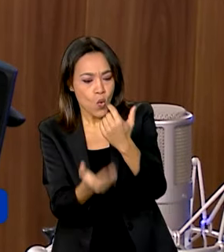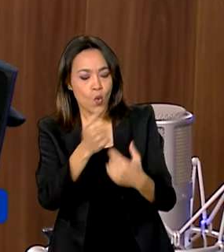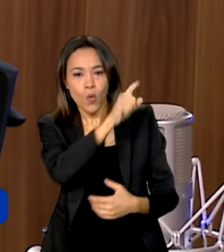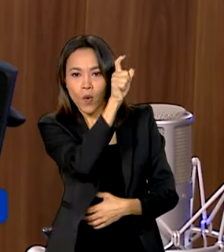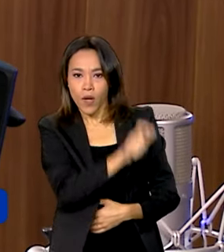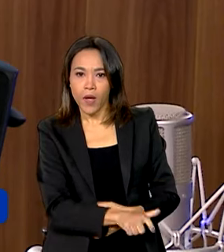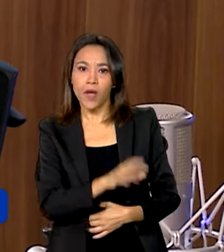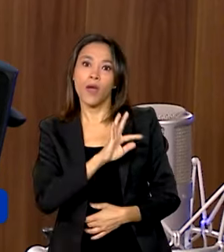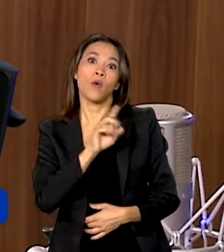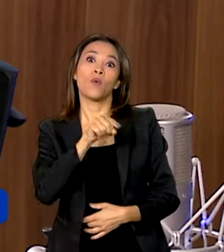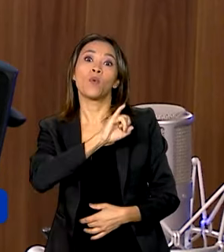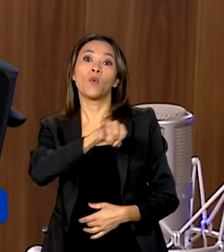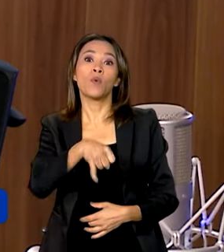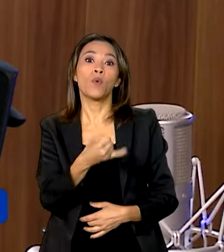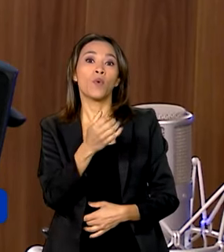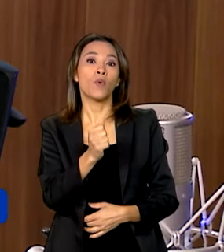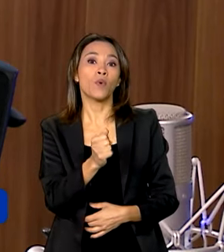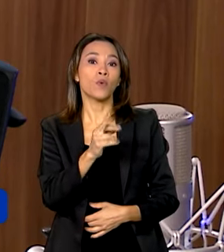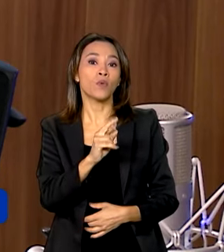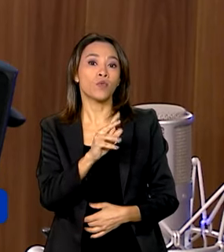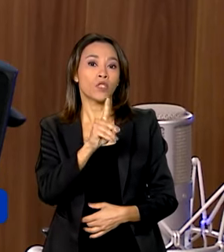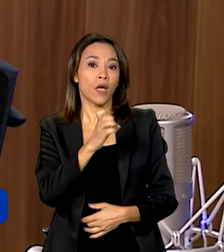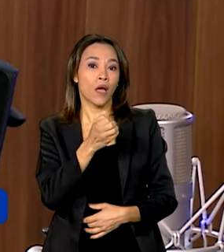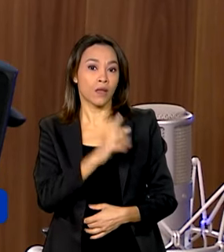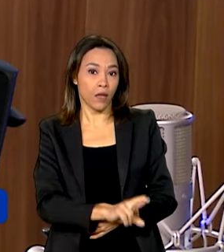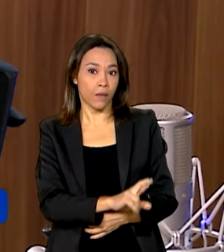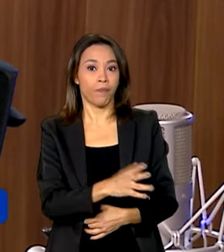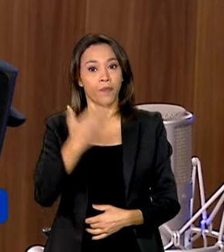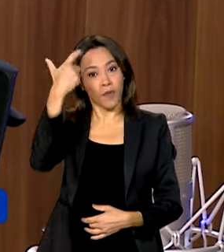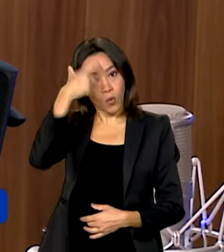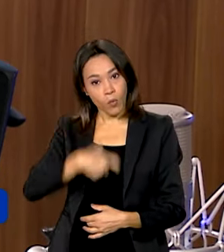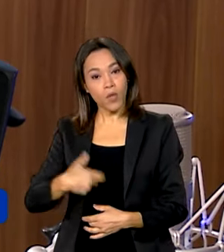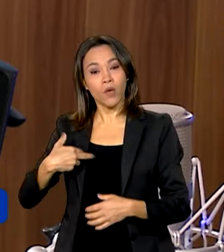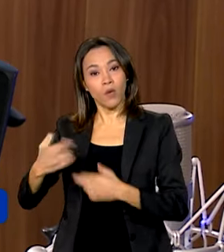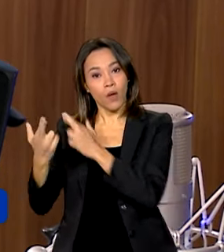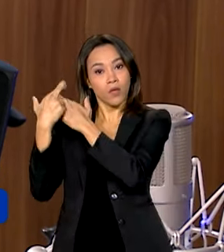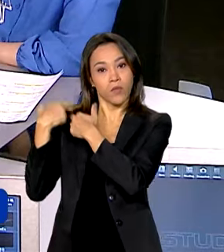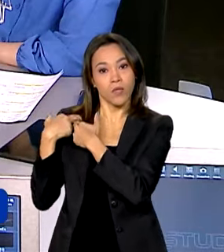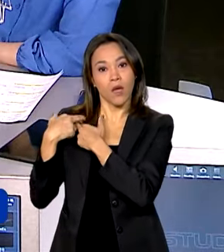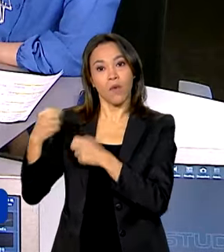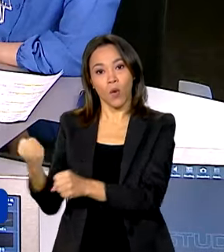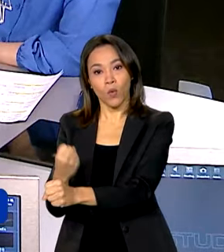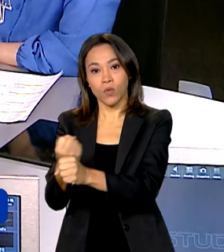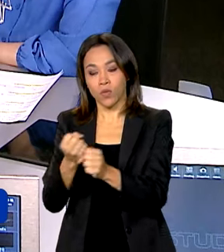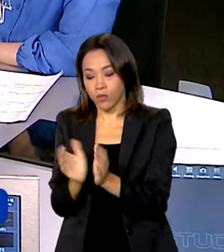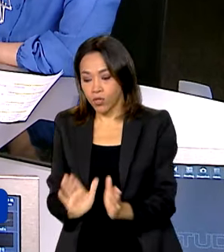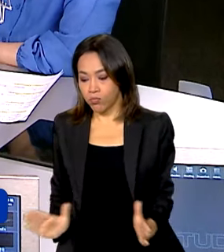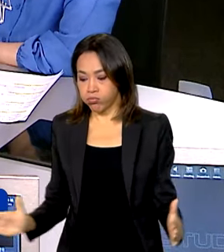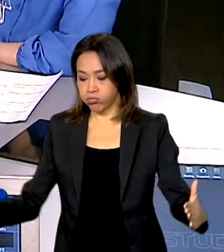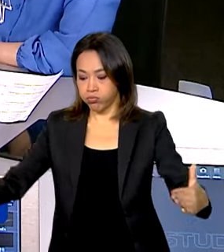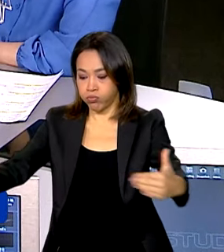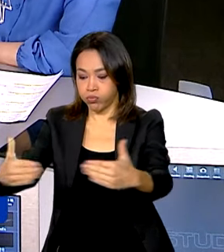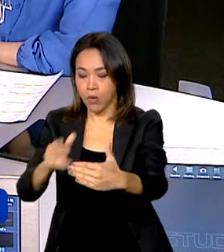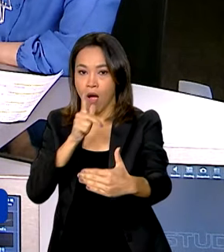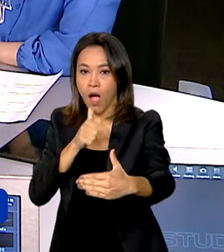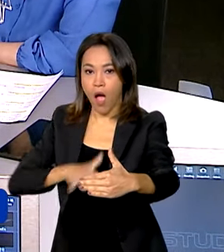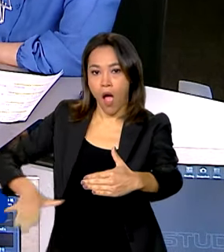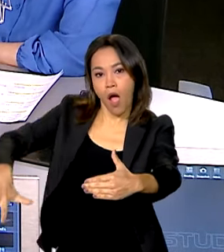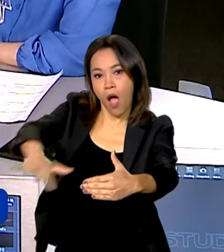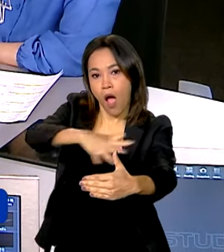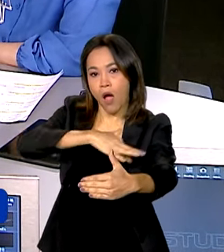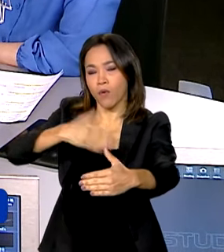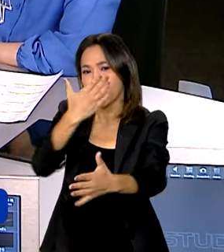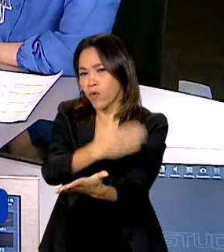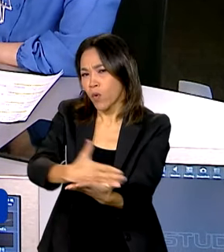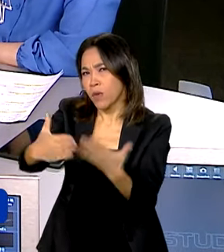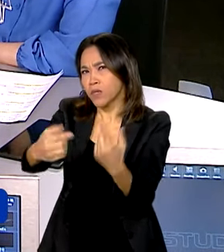comigo São barramentos nós temos três barragens no Rio Grande do Sul que foram iniciadas lá atrás no governo Lula e depois